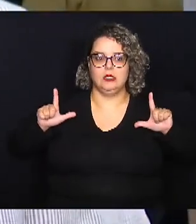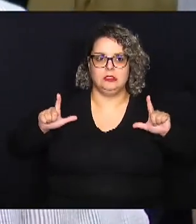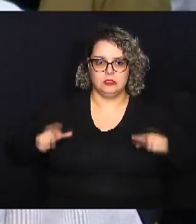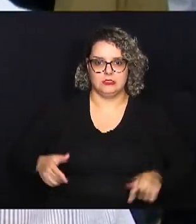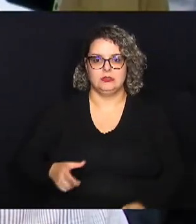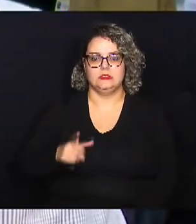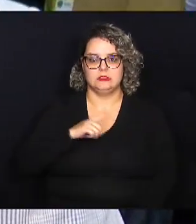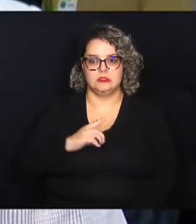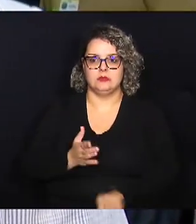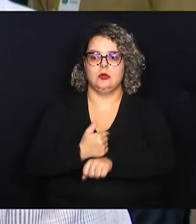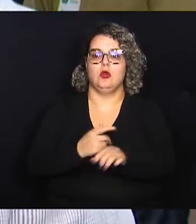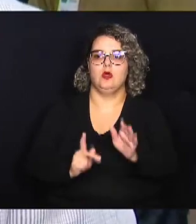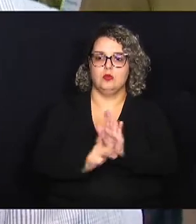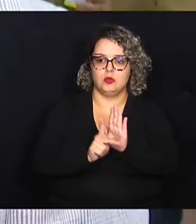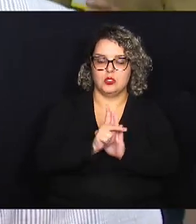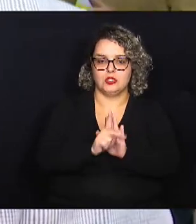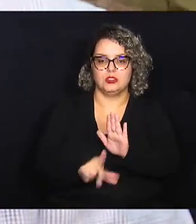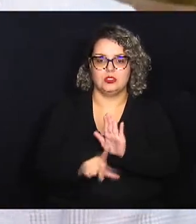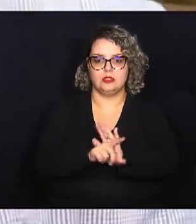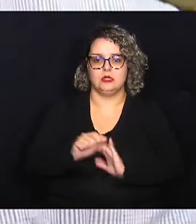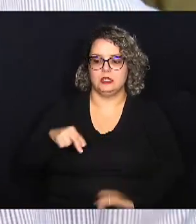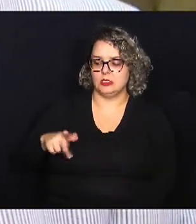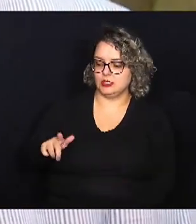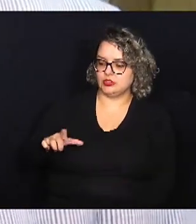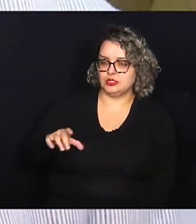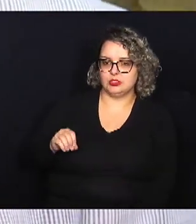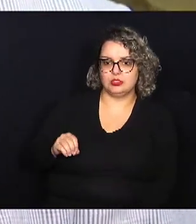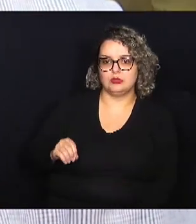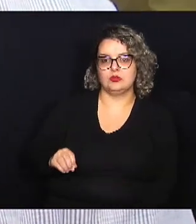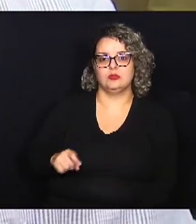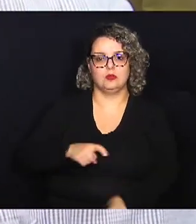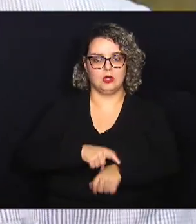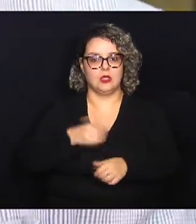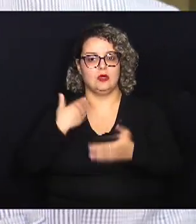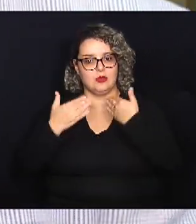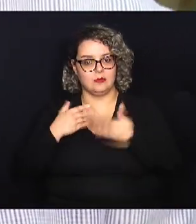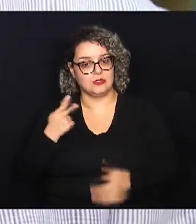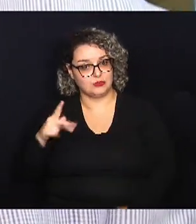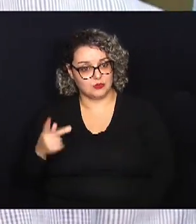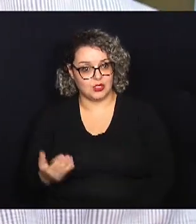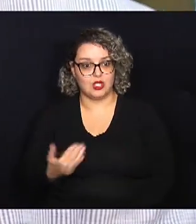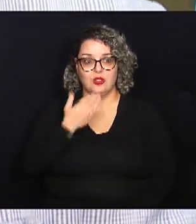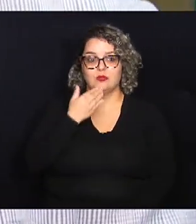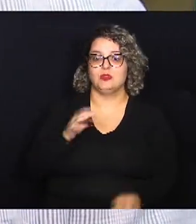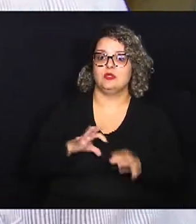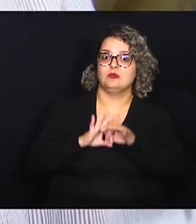foi o projeto de lei do vereador Ângelo Barreto à época. Nós conversamos com ele, pedimos